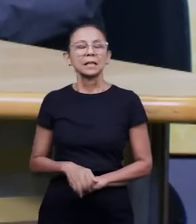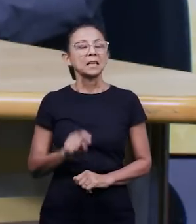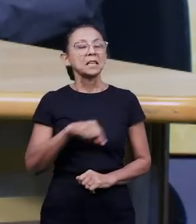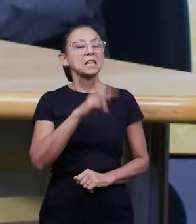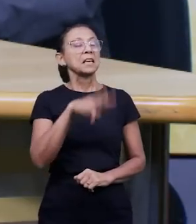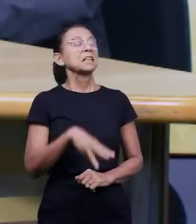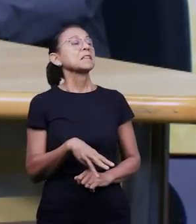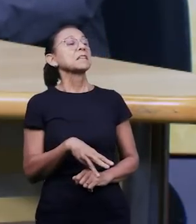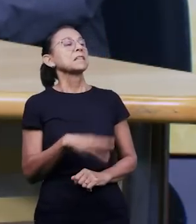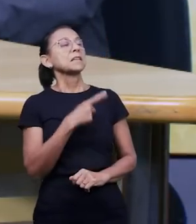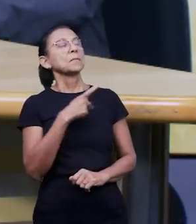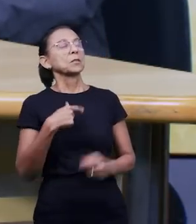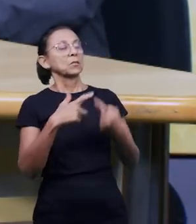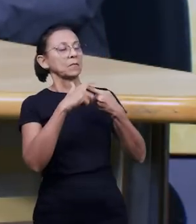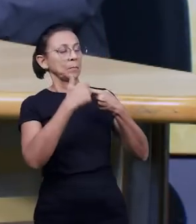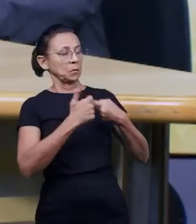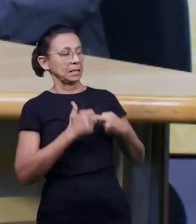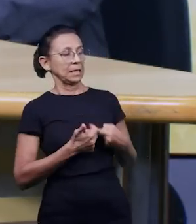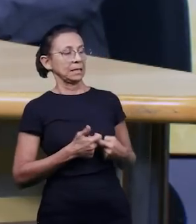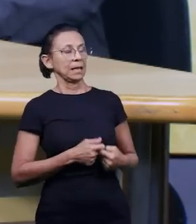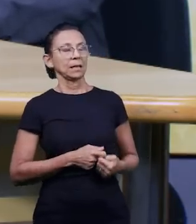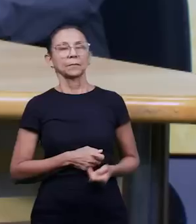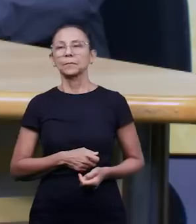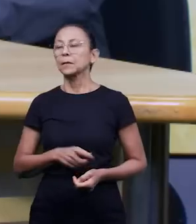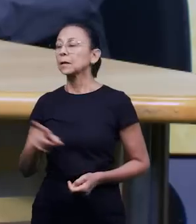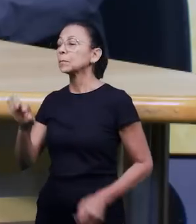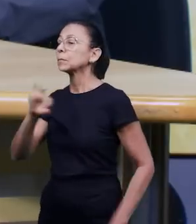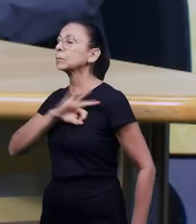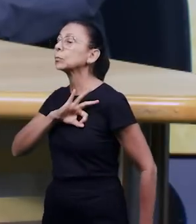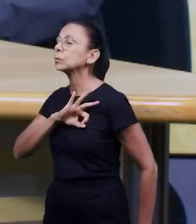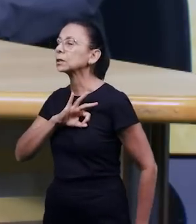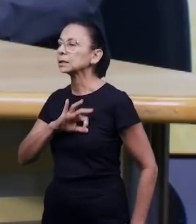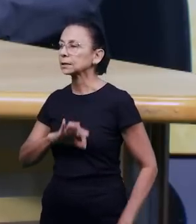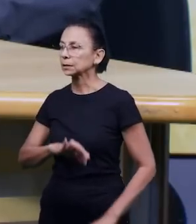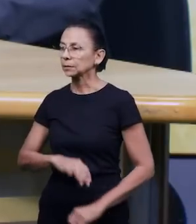o Espírito Santo não te corrigiu.